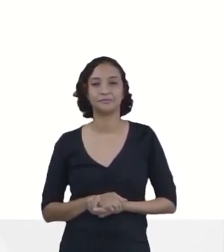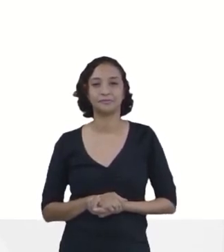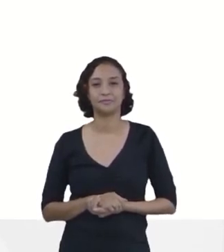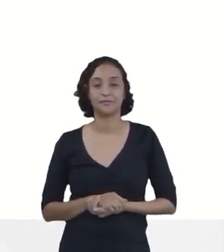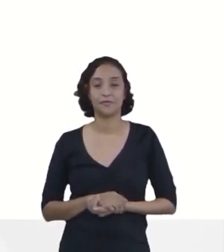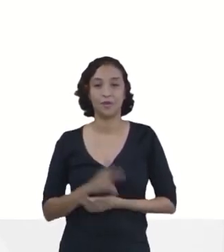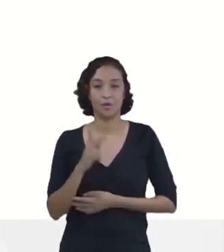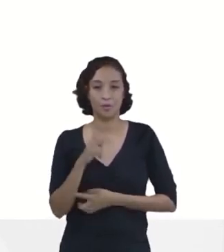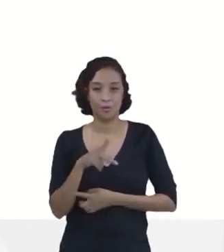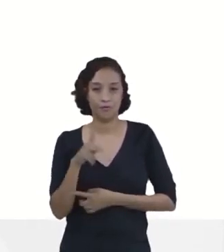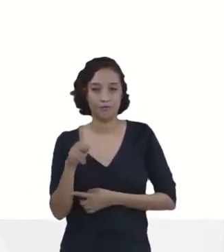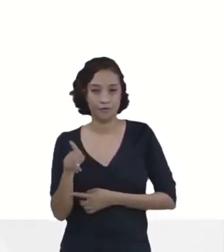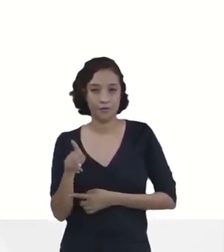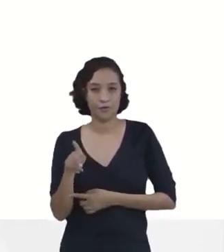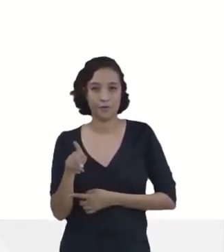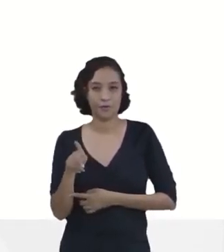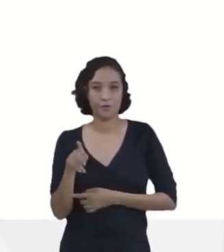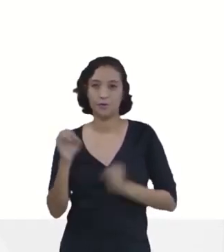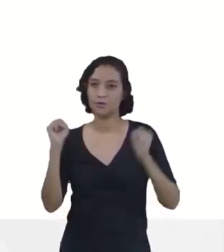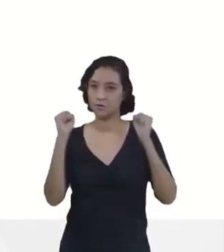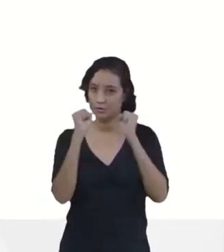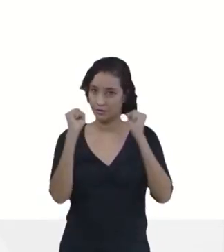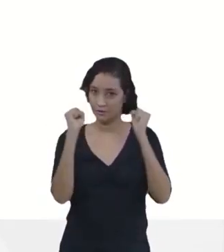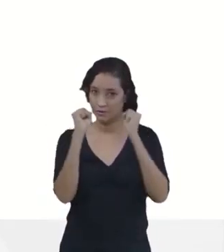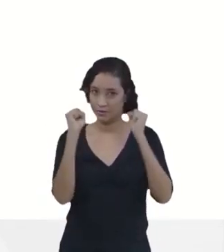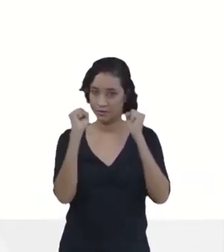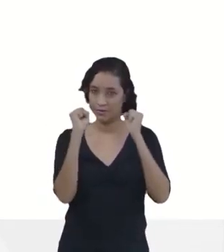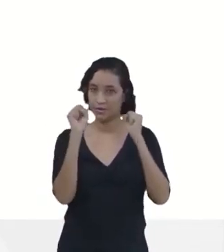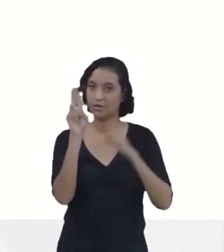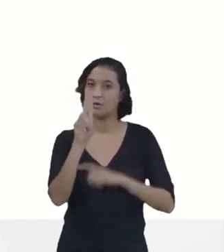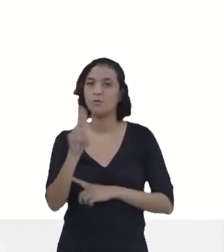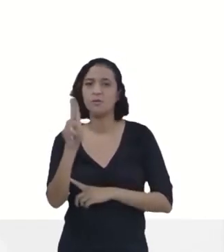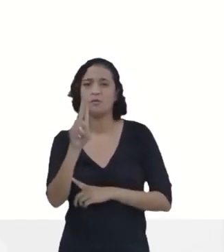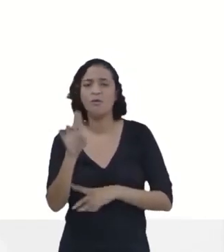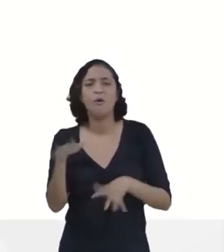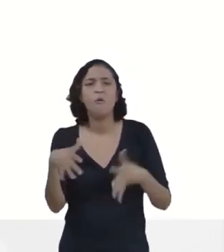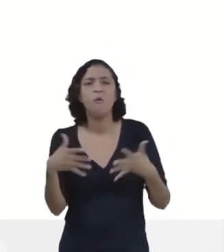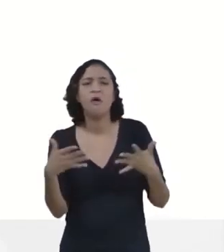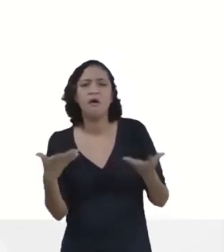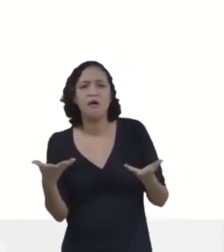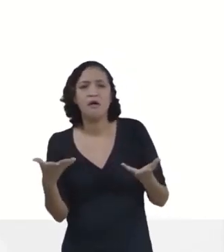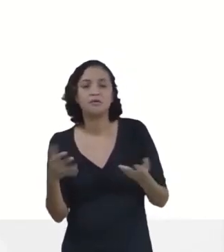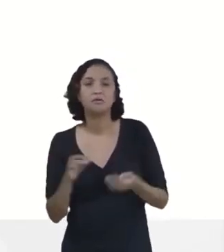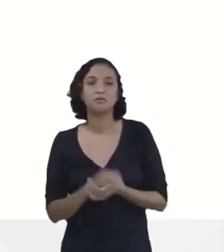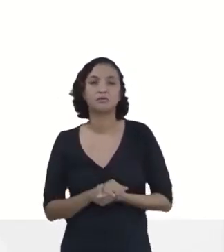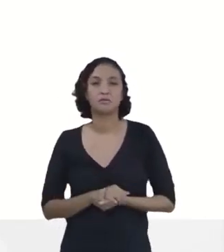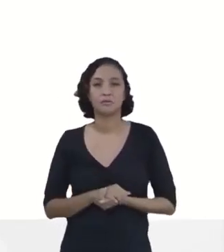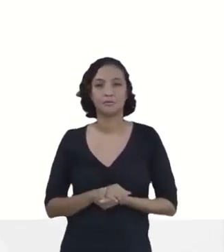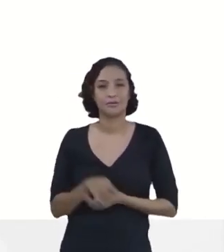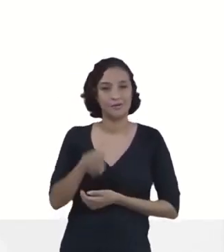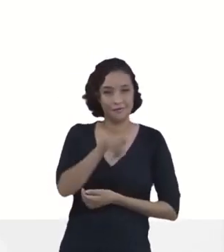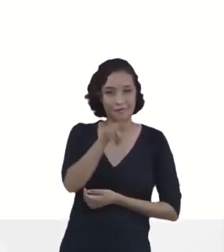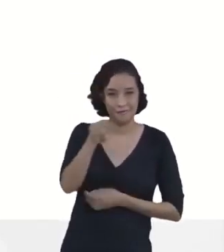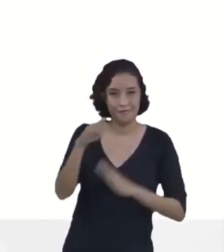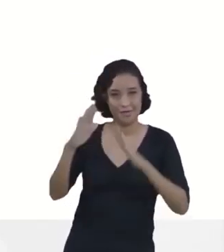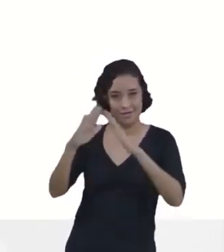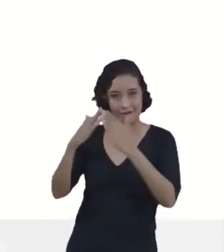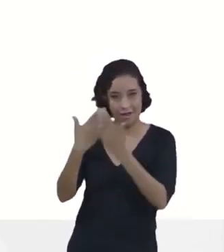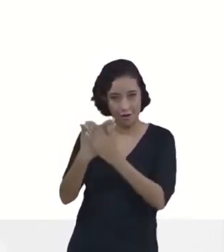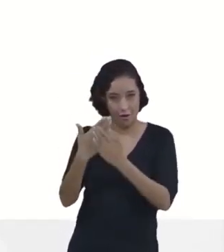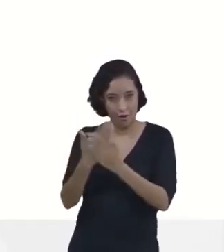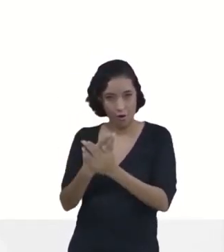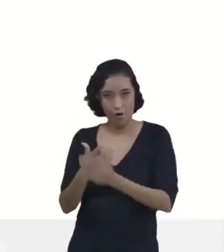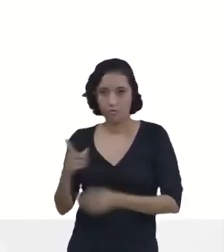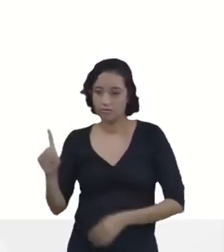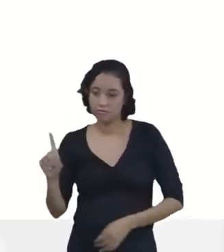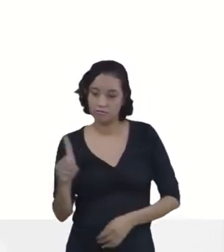O professor de educação física, quando que ele vai utilizar? Quando ele vai medir a sua altura. Então, ele mede